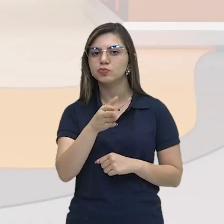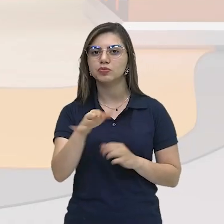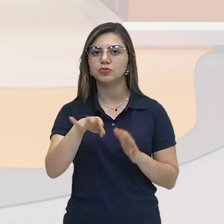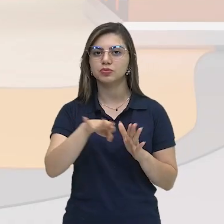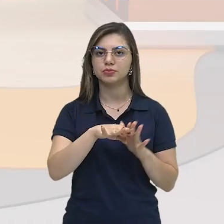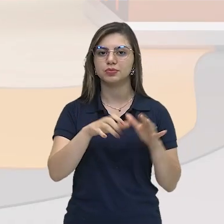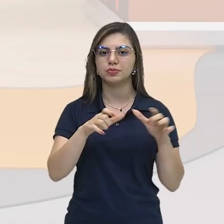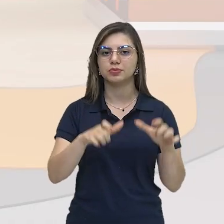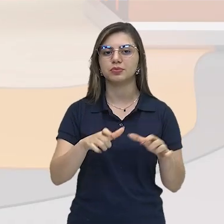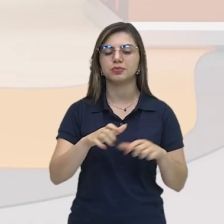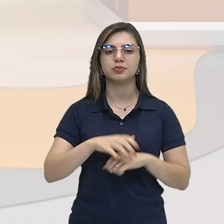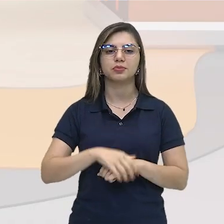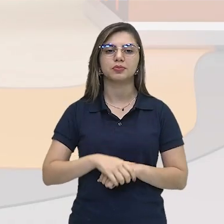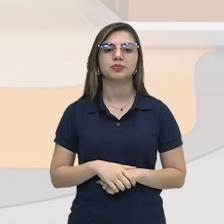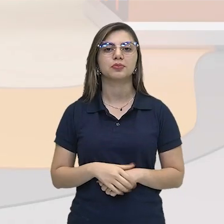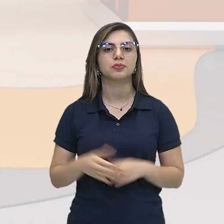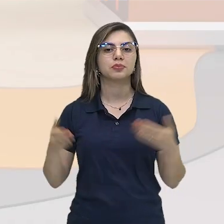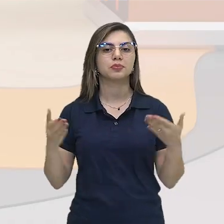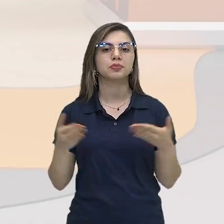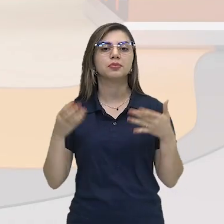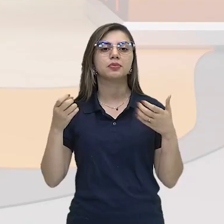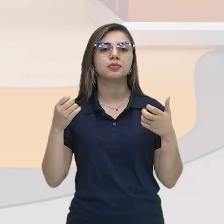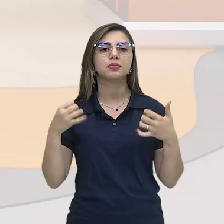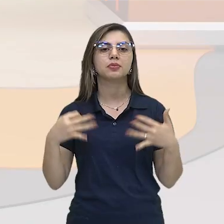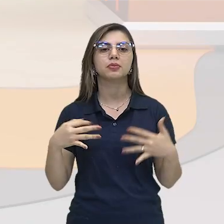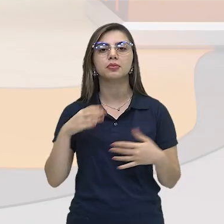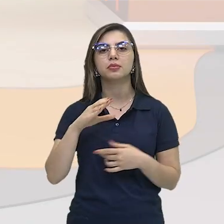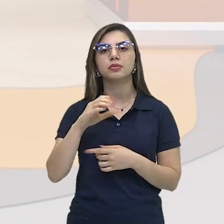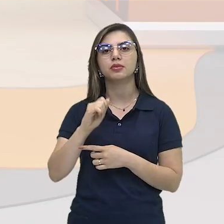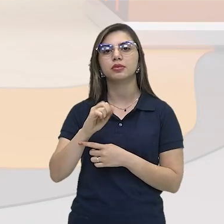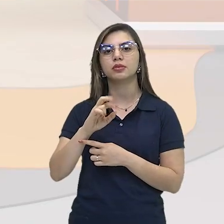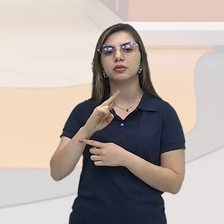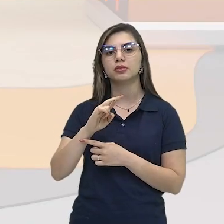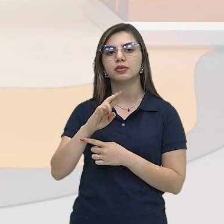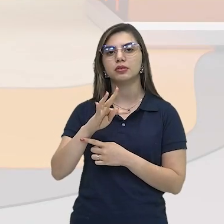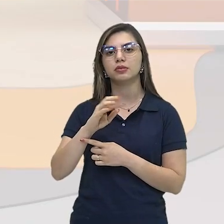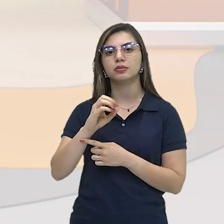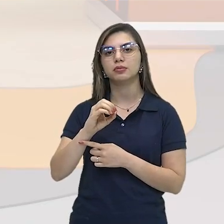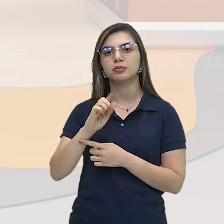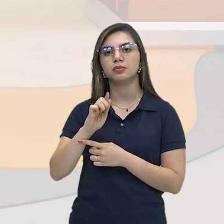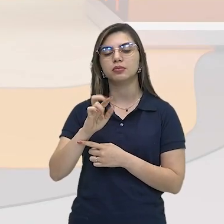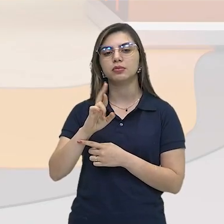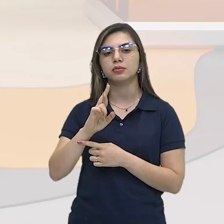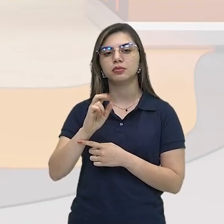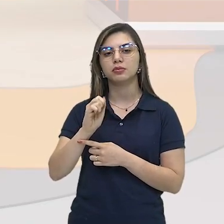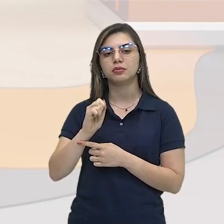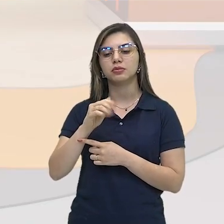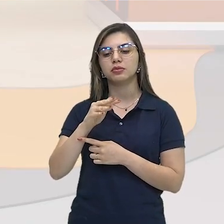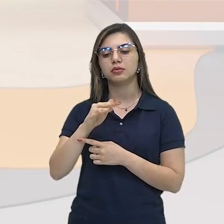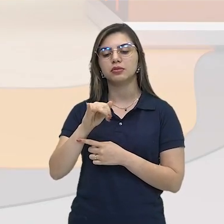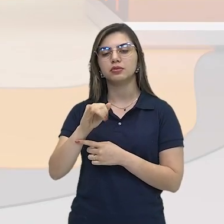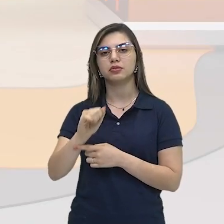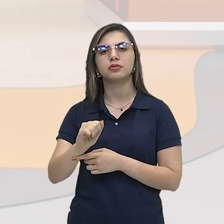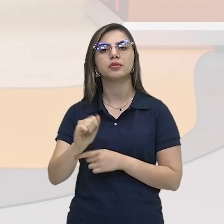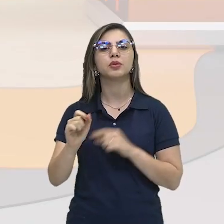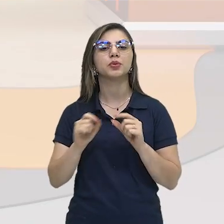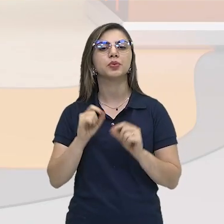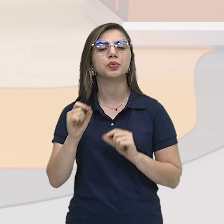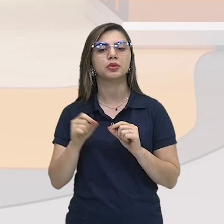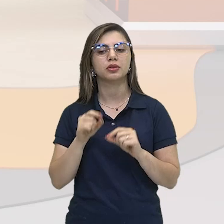A gente começa falando da cartografia. A cartografia, ela é responsável